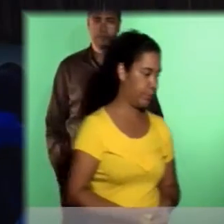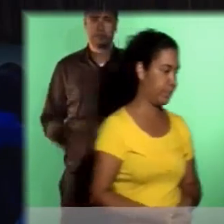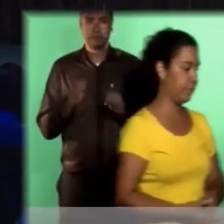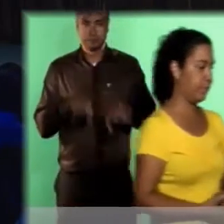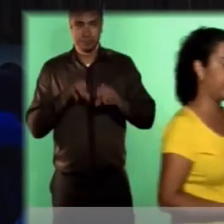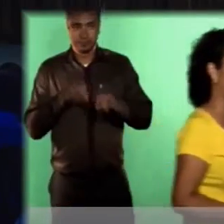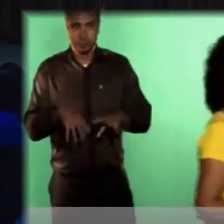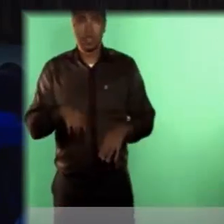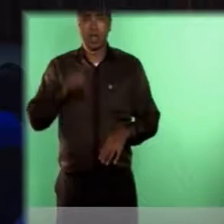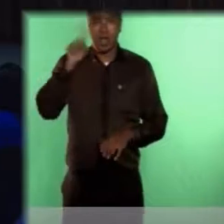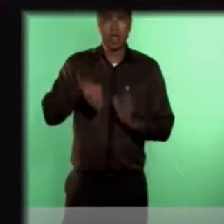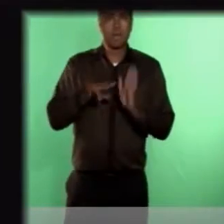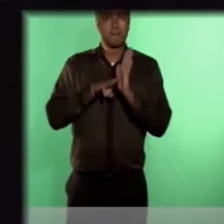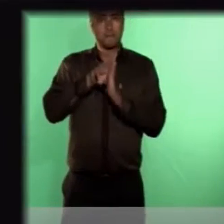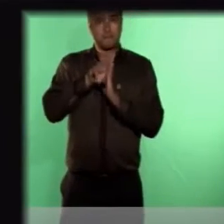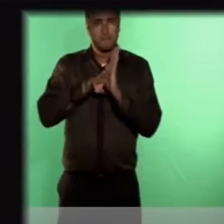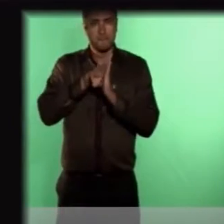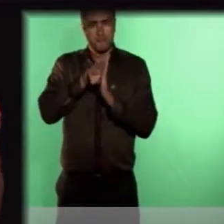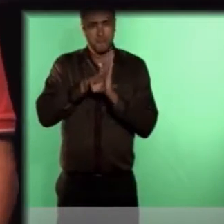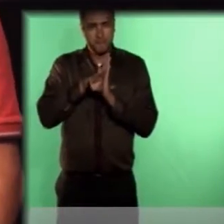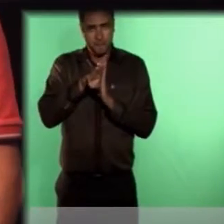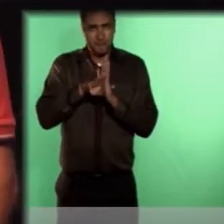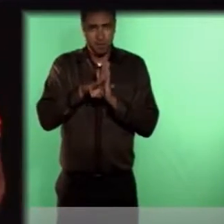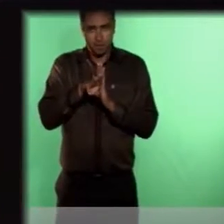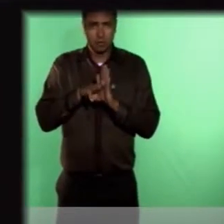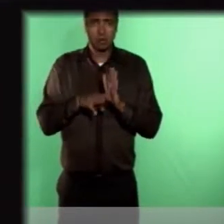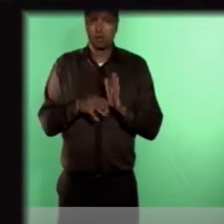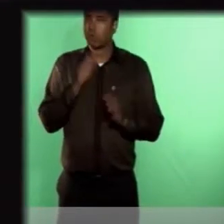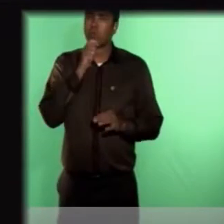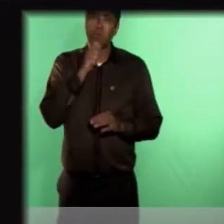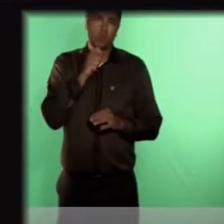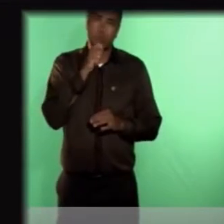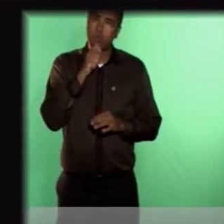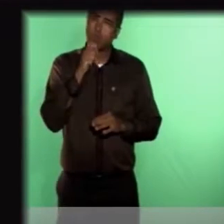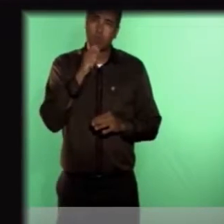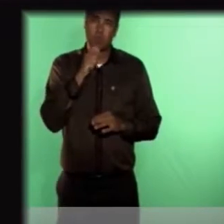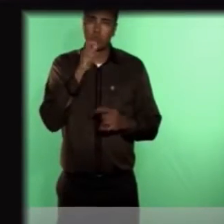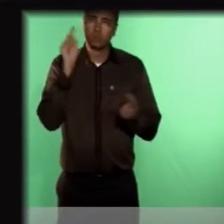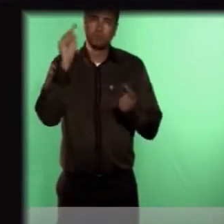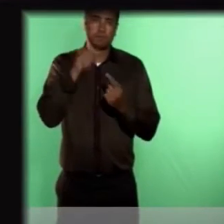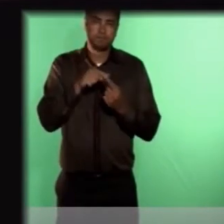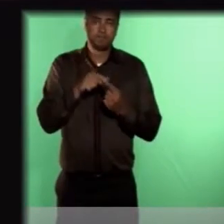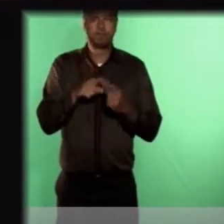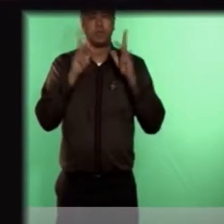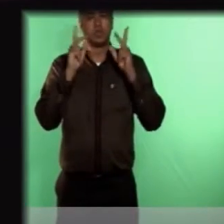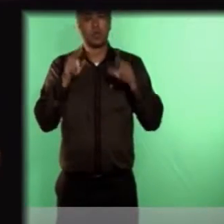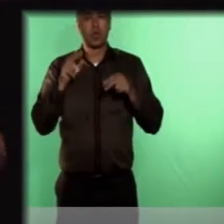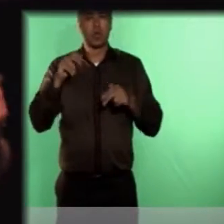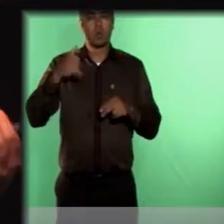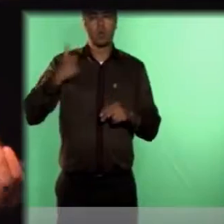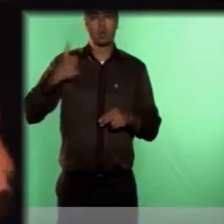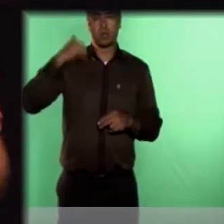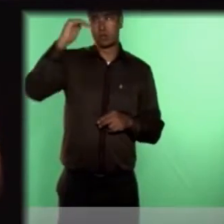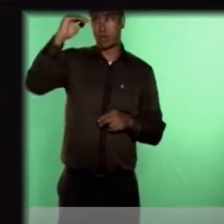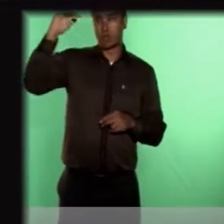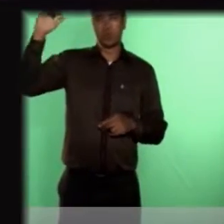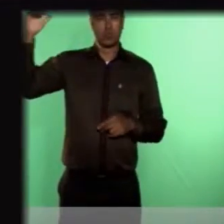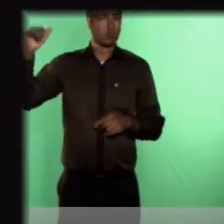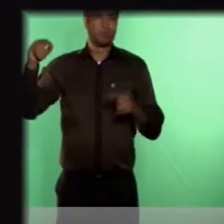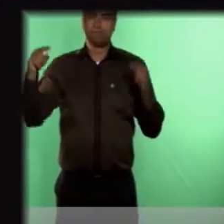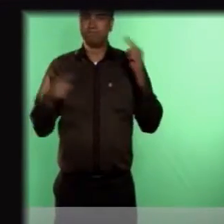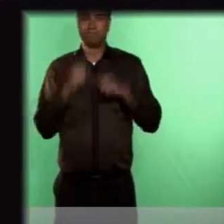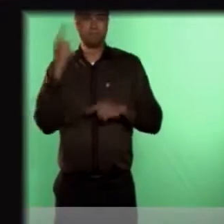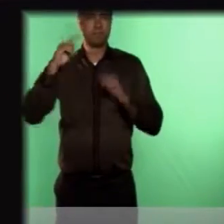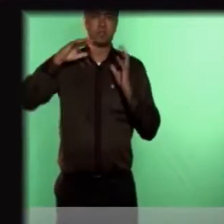considerada a meta mais não cumprida, junto com a meta de alfabetização de adultos, a meta mais descumprida ao redor